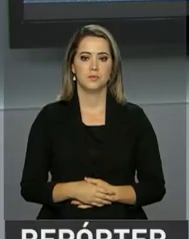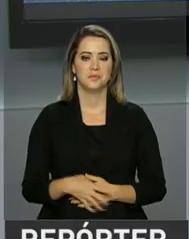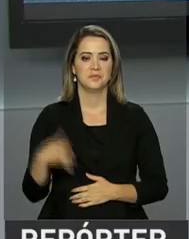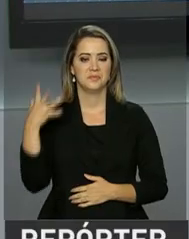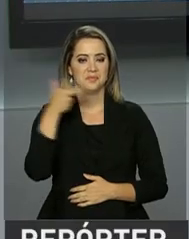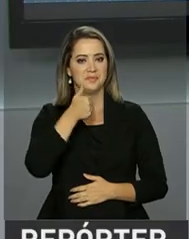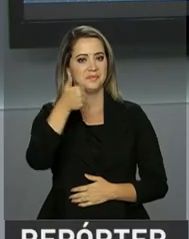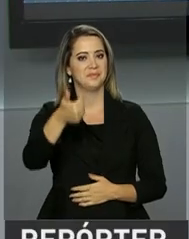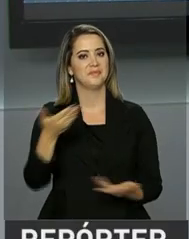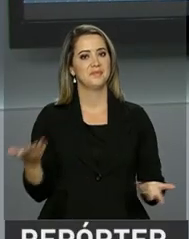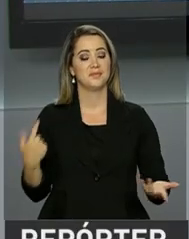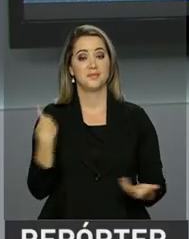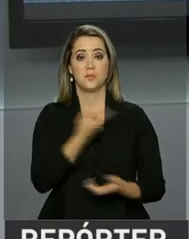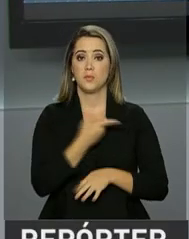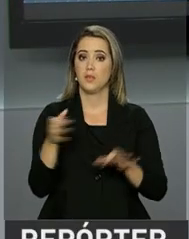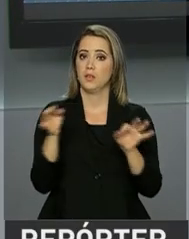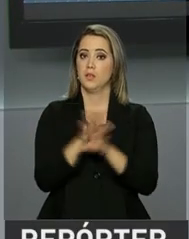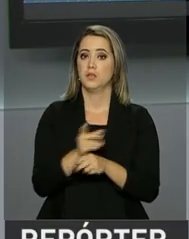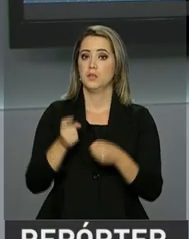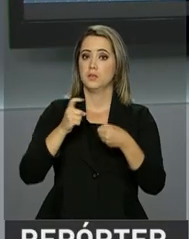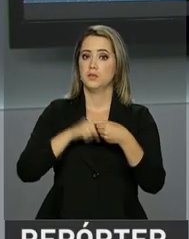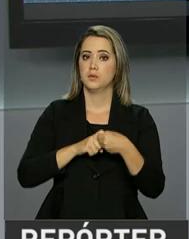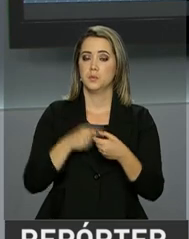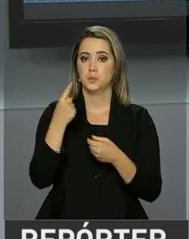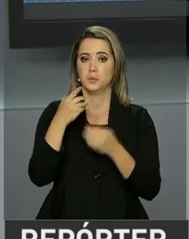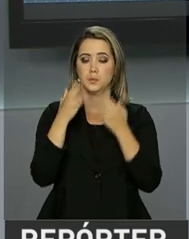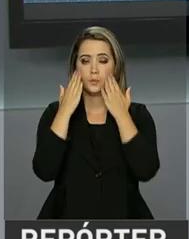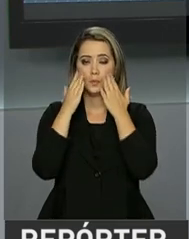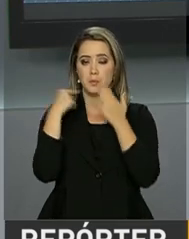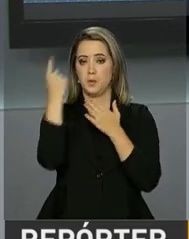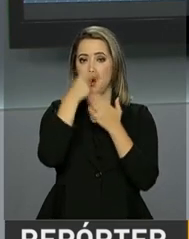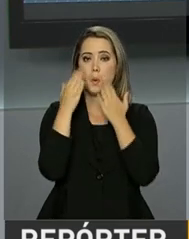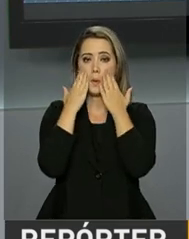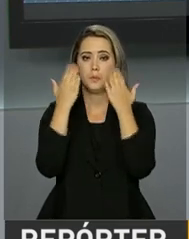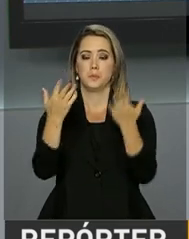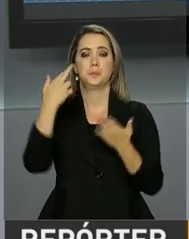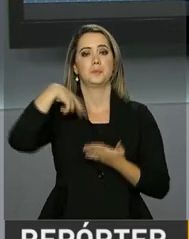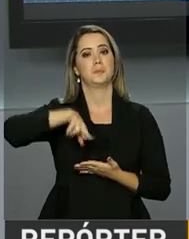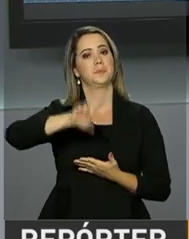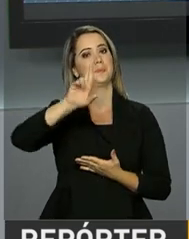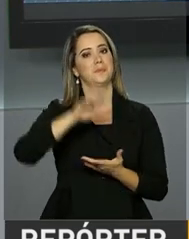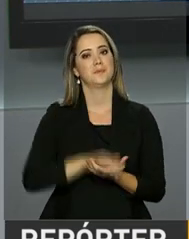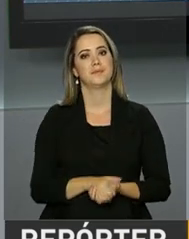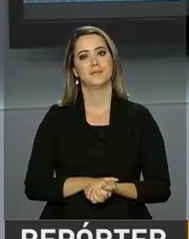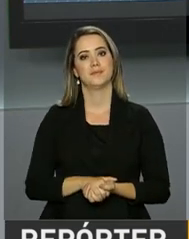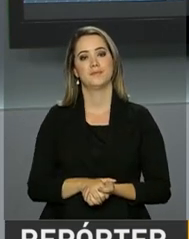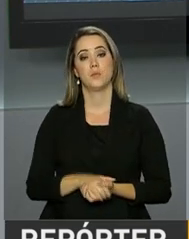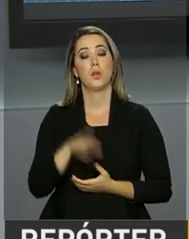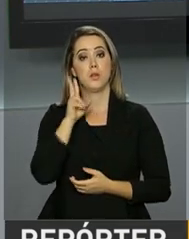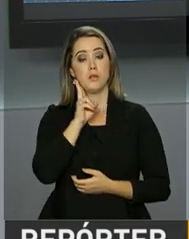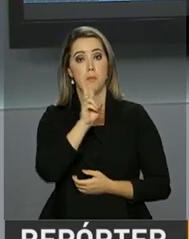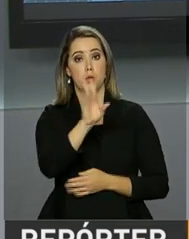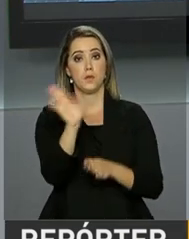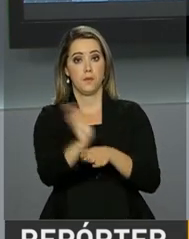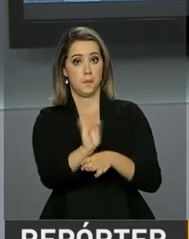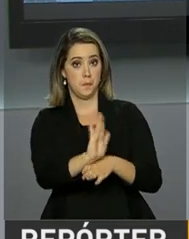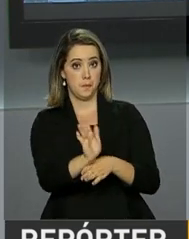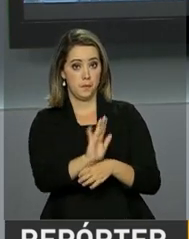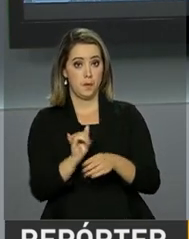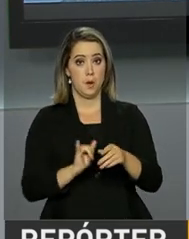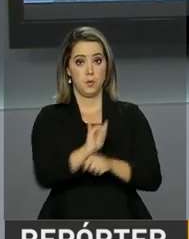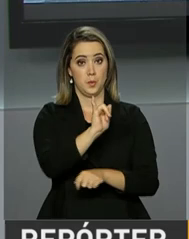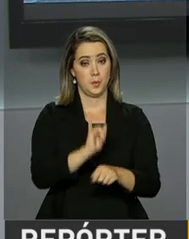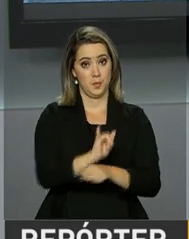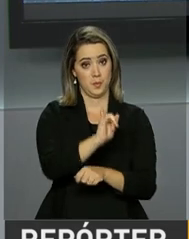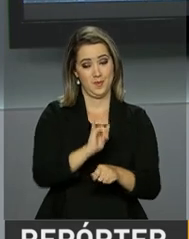Bonito, não é? Bem, nós ficamos por aqui, mas voltaremos em uma hora na próxima edição do Repórter NBR. Você pode rever as nossas